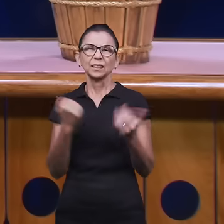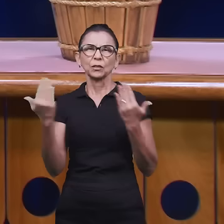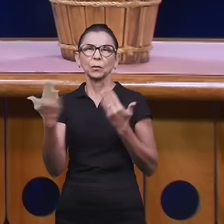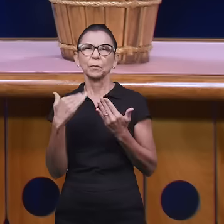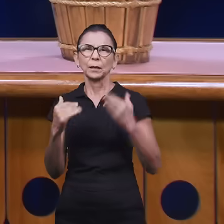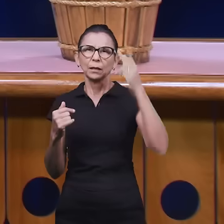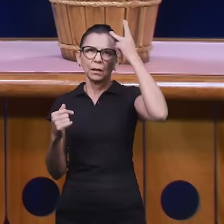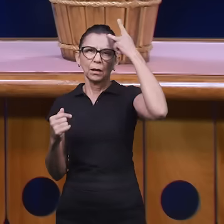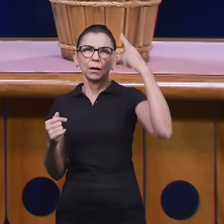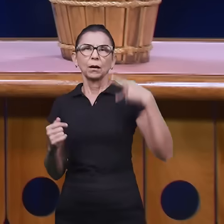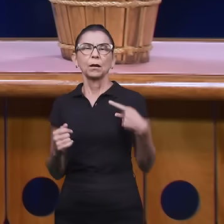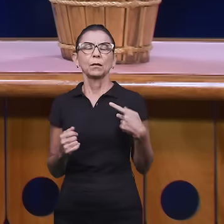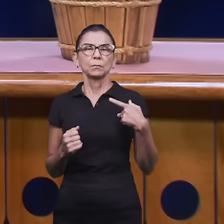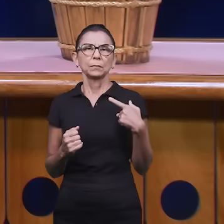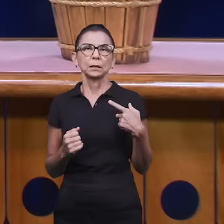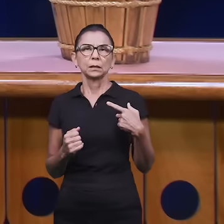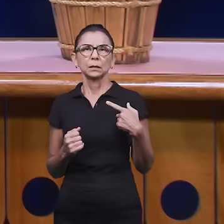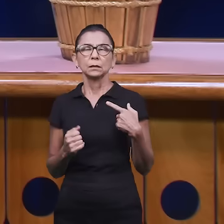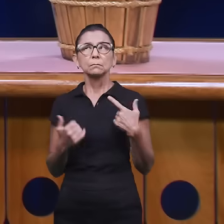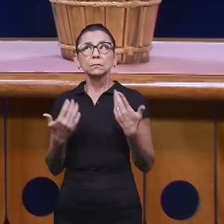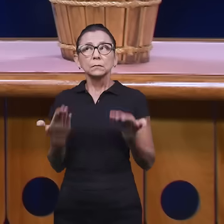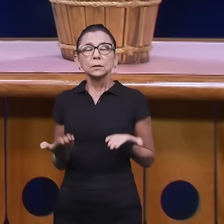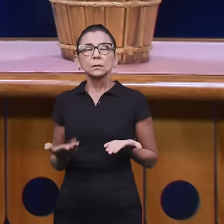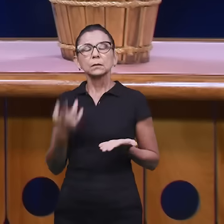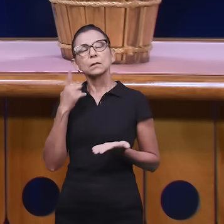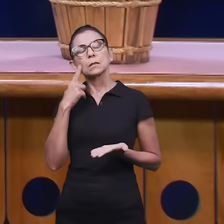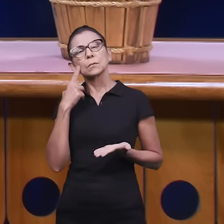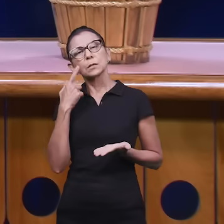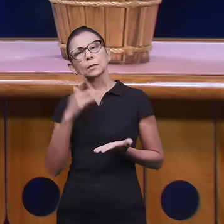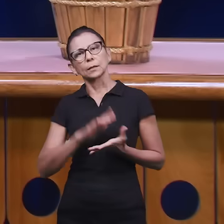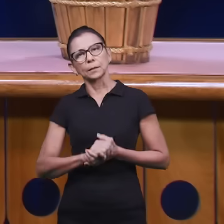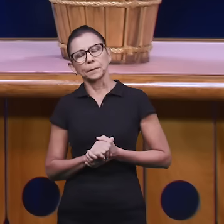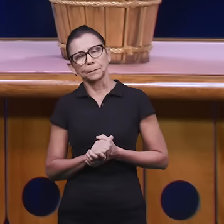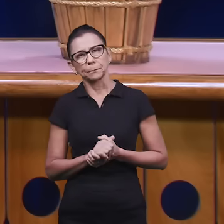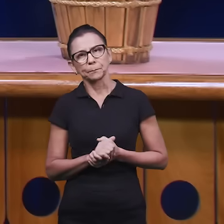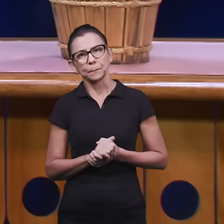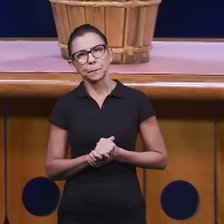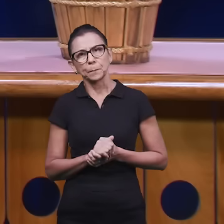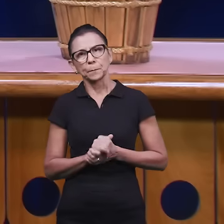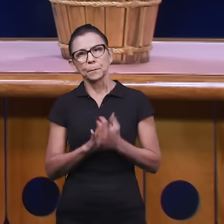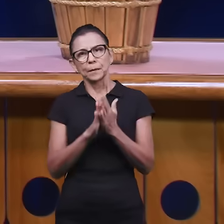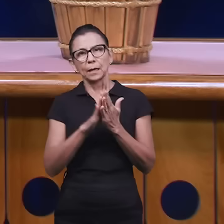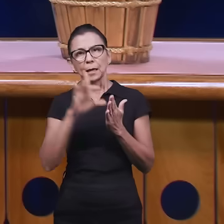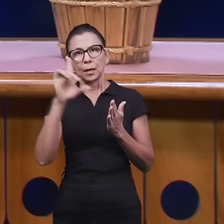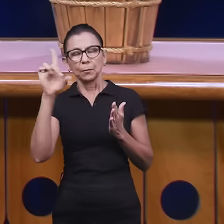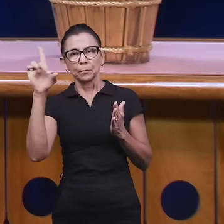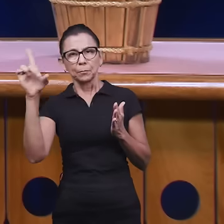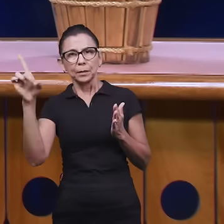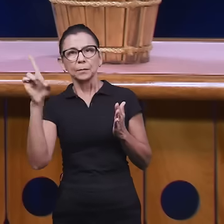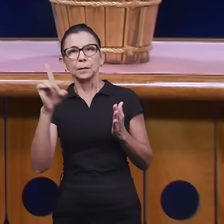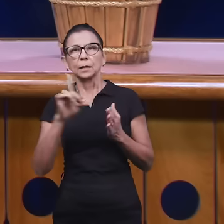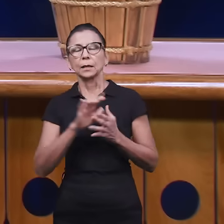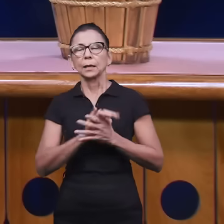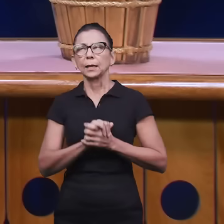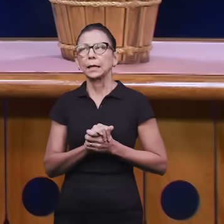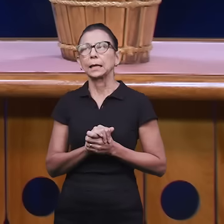sua grande maioria, ela na verdade é um conjunto